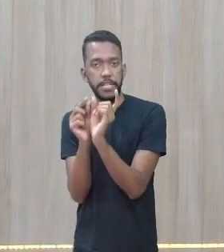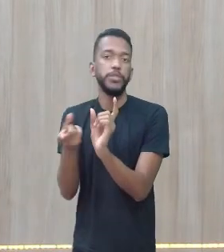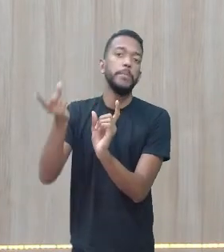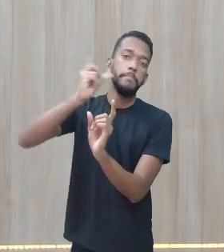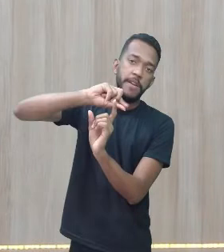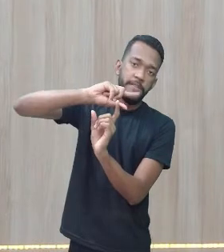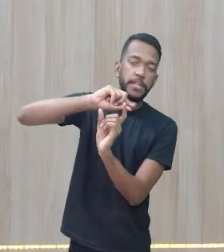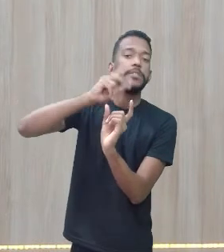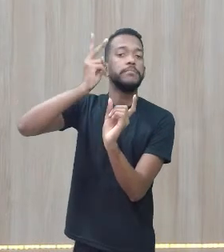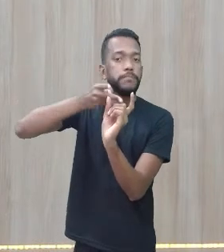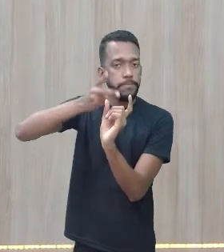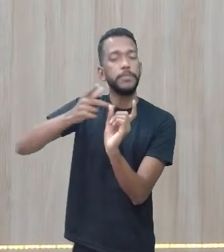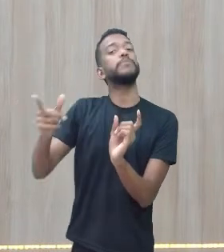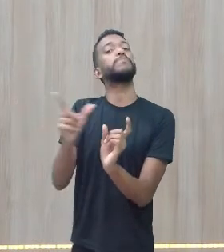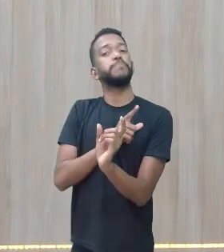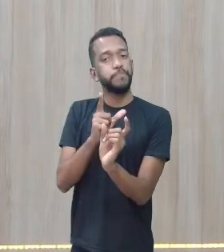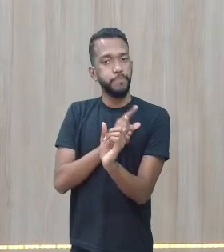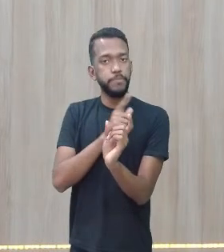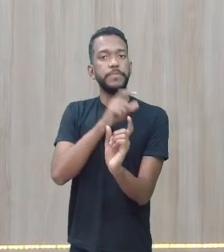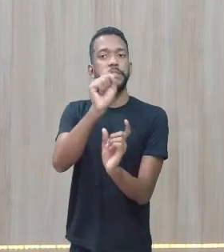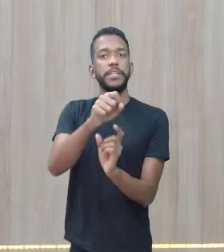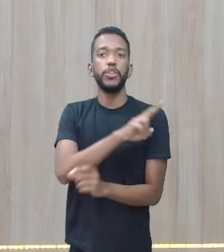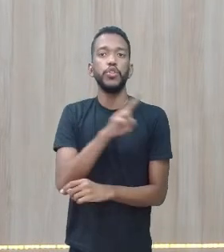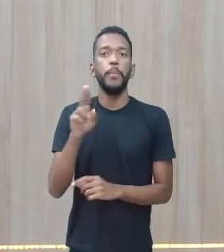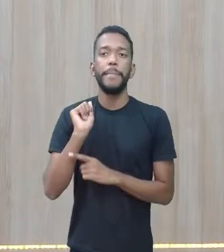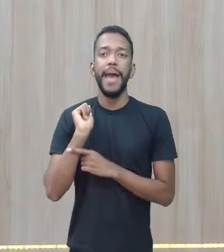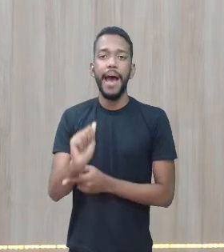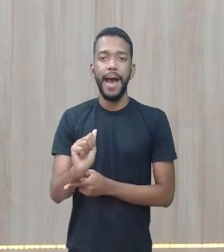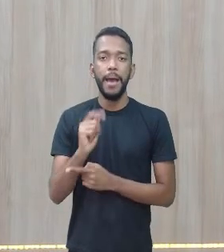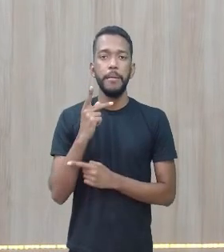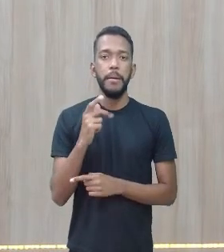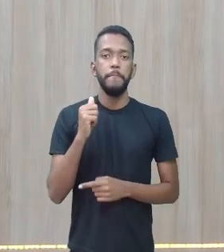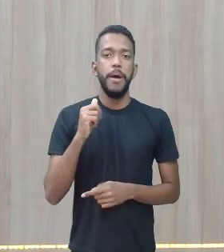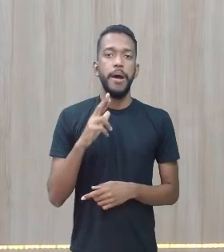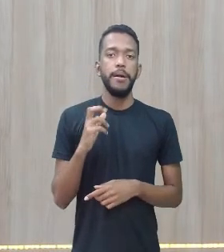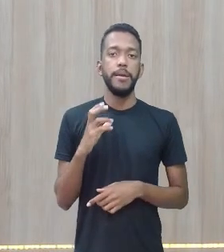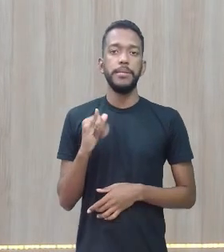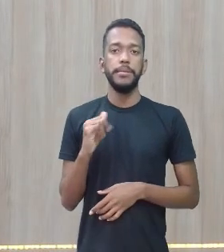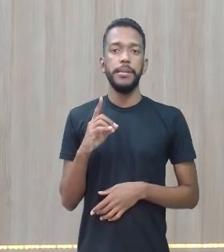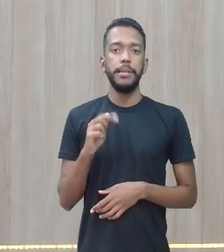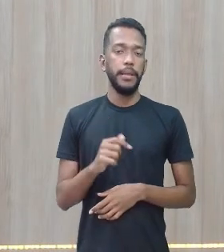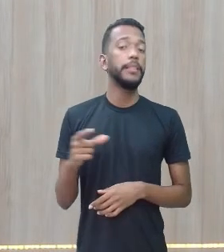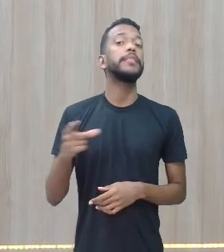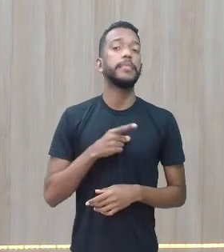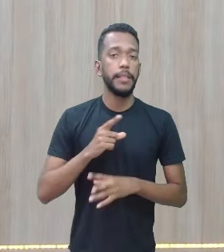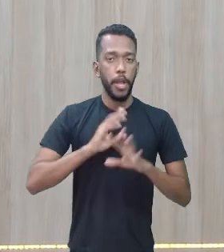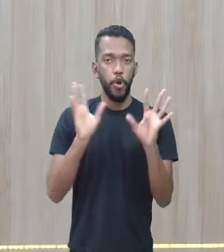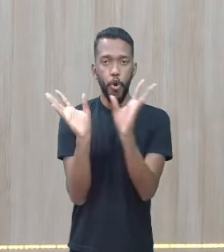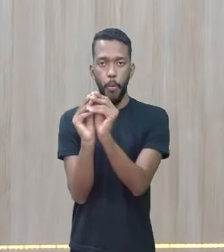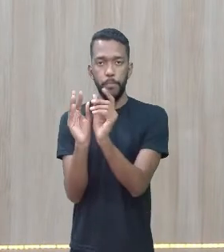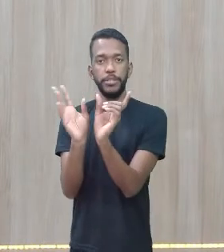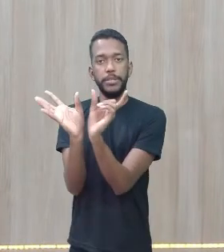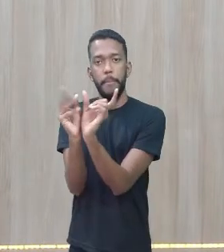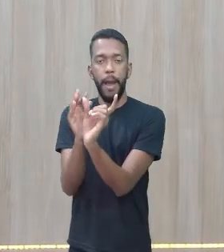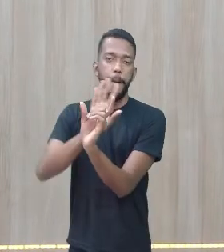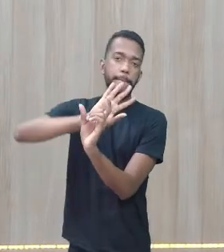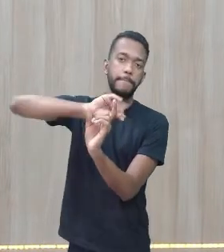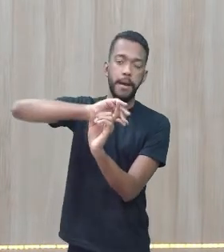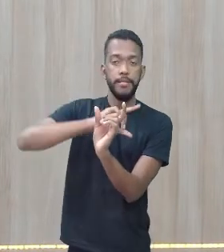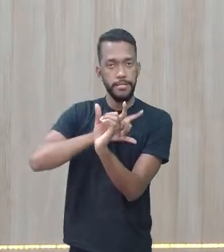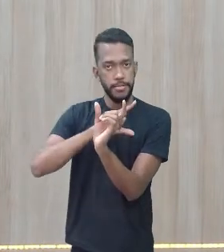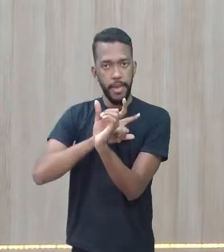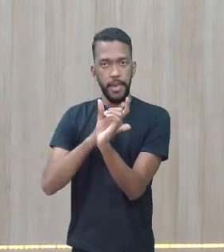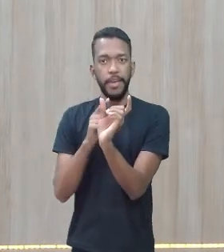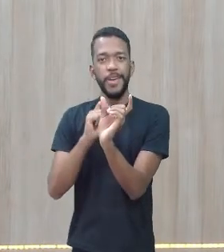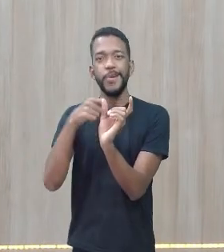aí nós temos a palavra aparecida, onde nós vimos aqui a composição, não é? Quando eu mostrei para vocês